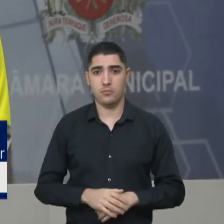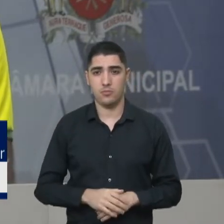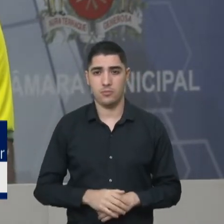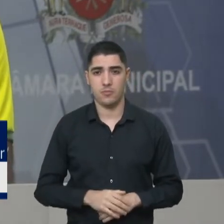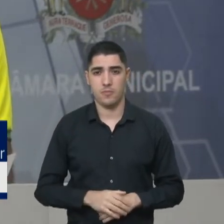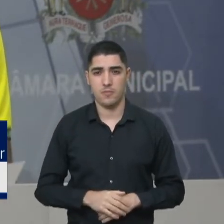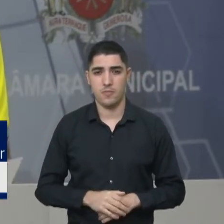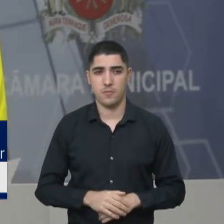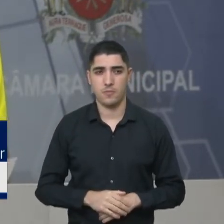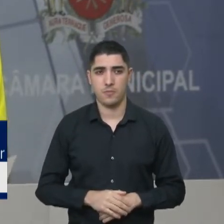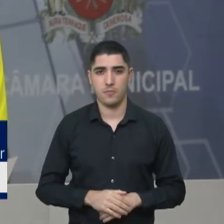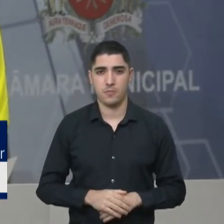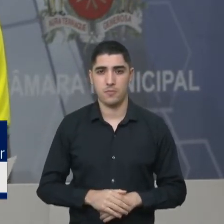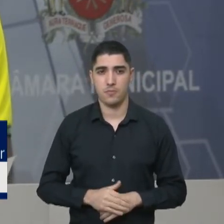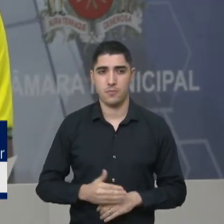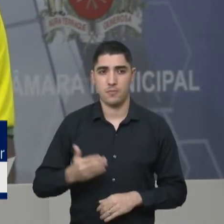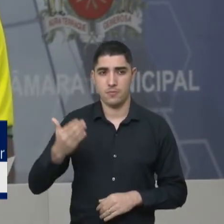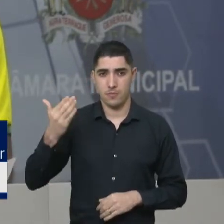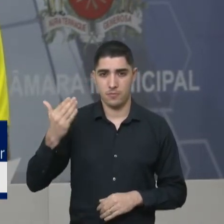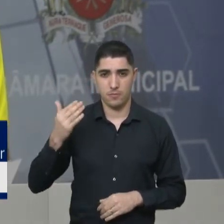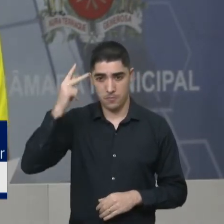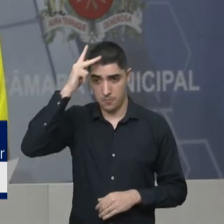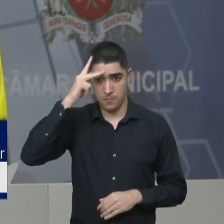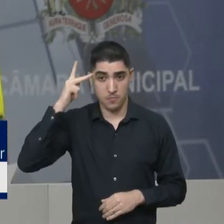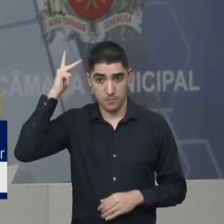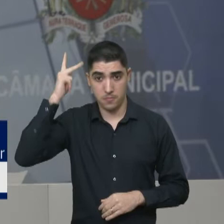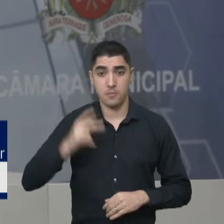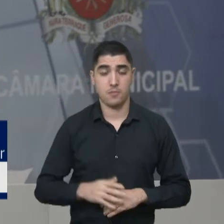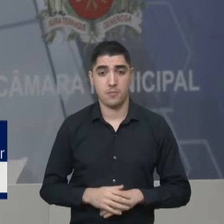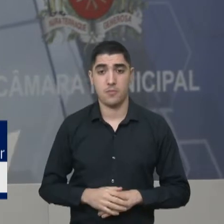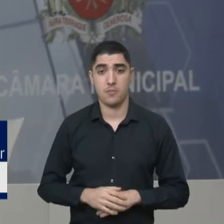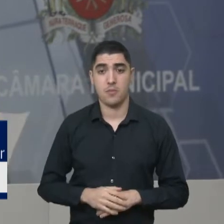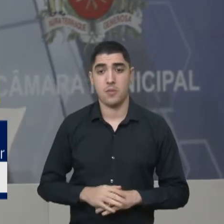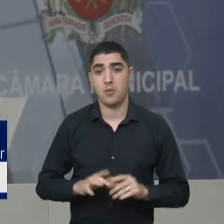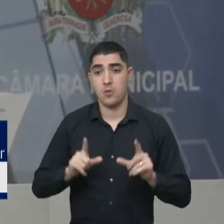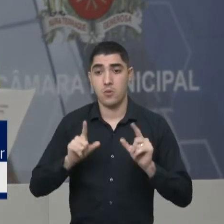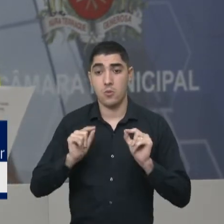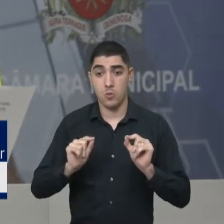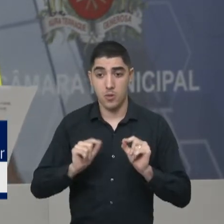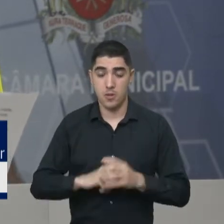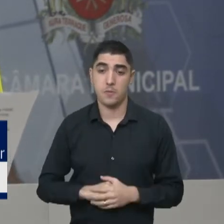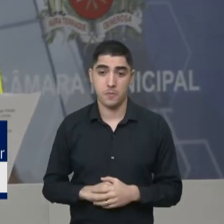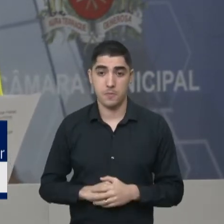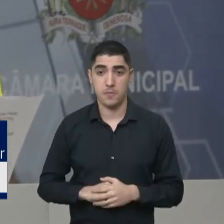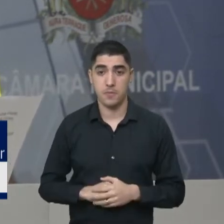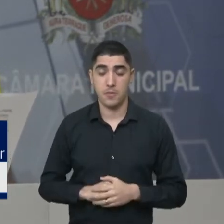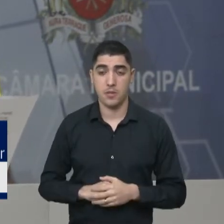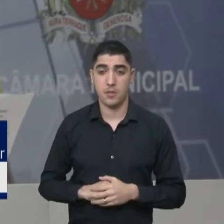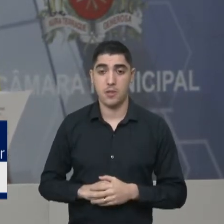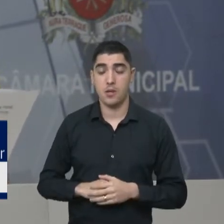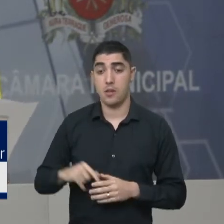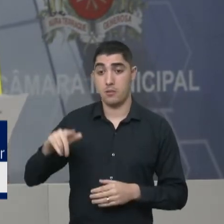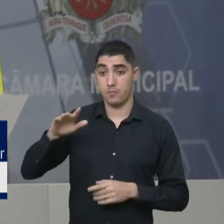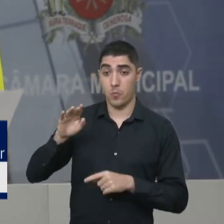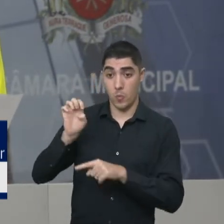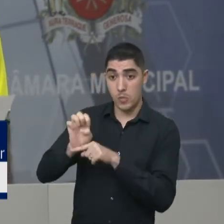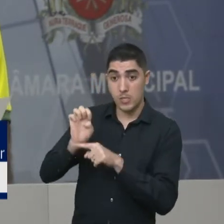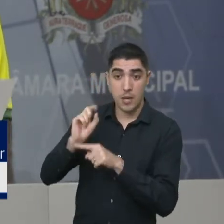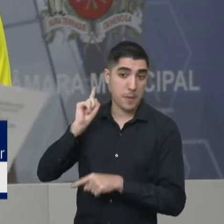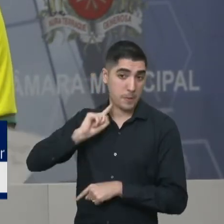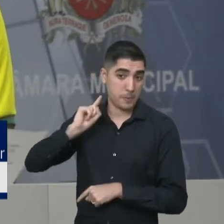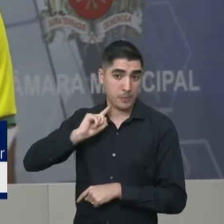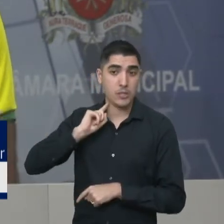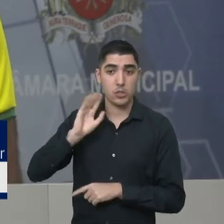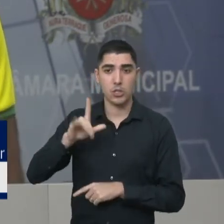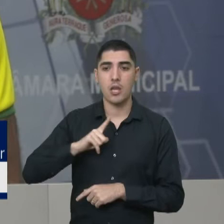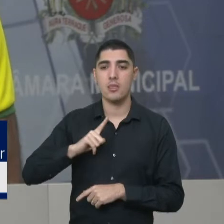Veja o resultado do primeiro turno para governo no Brasil. Né? Nós tivemos em Minas Gerais o Zema, que